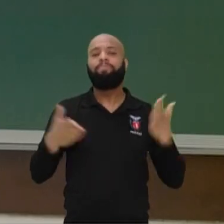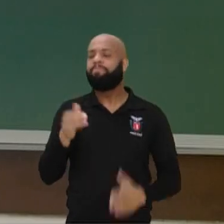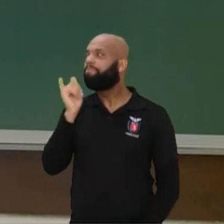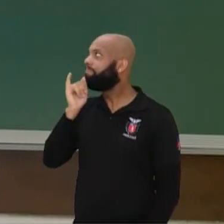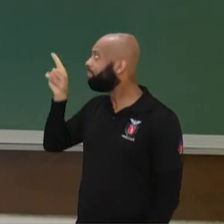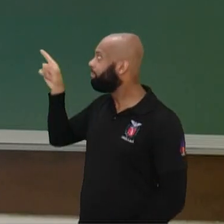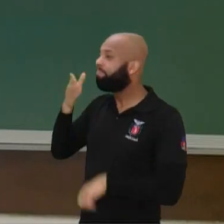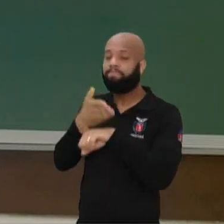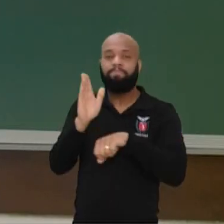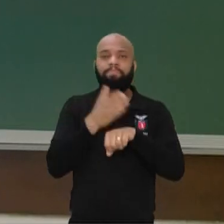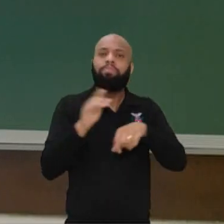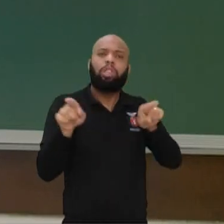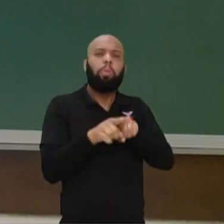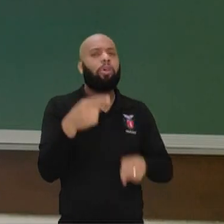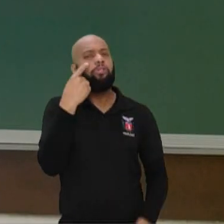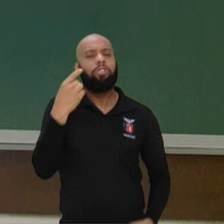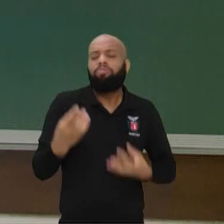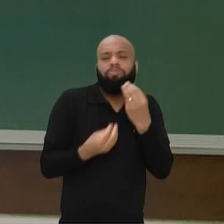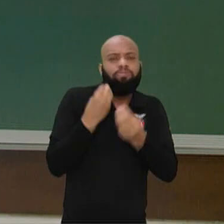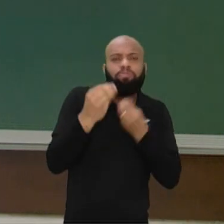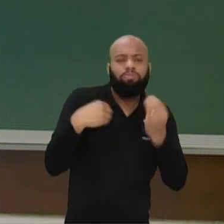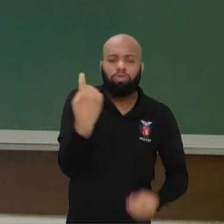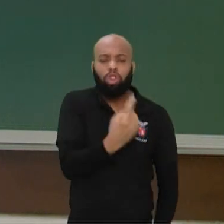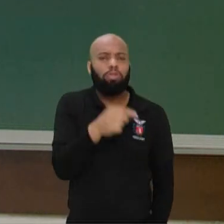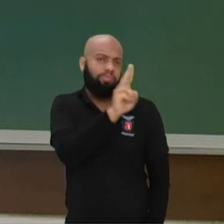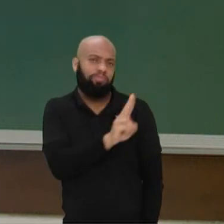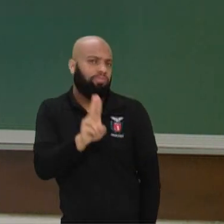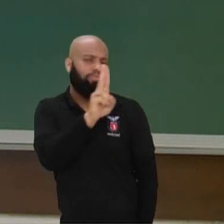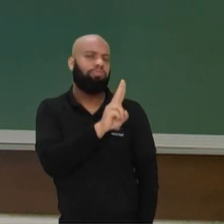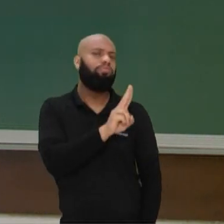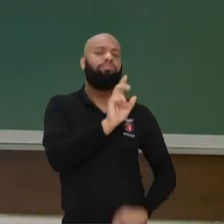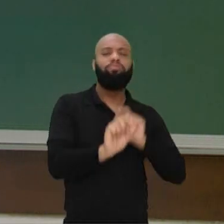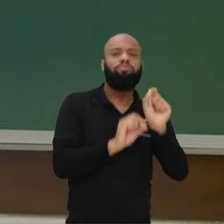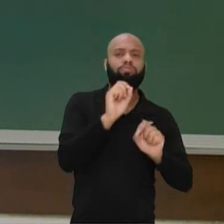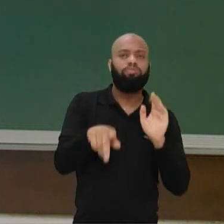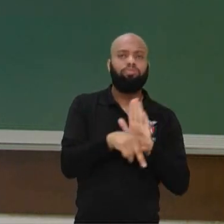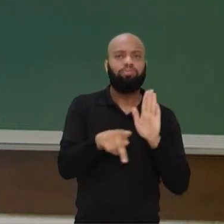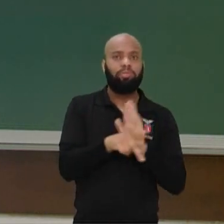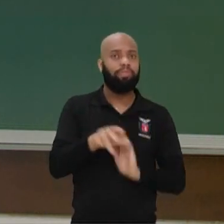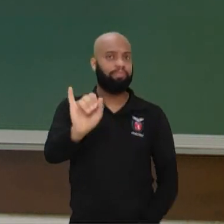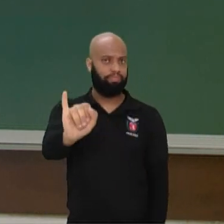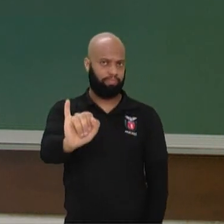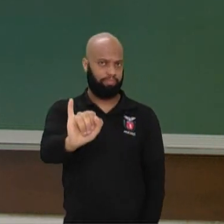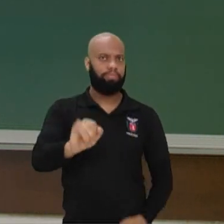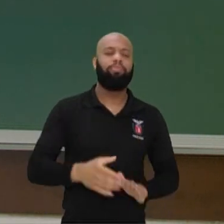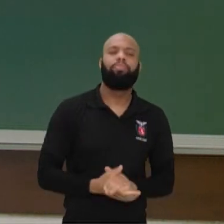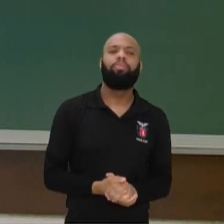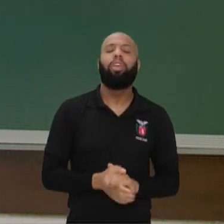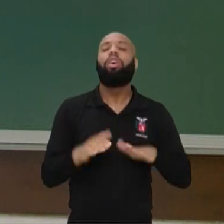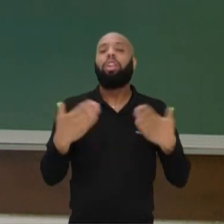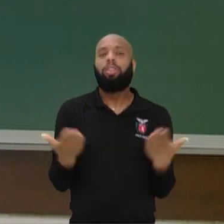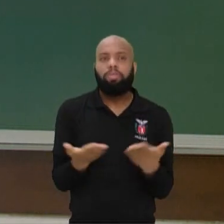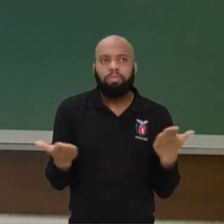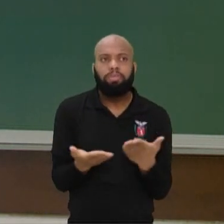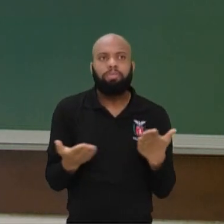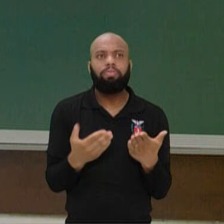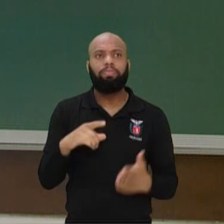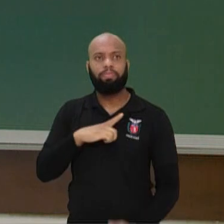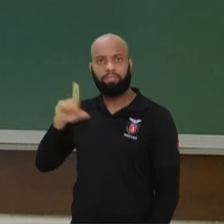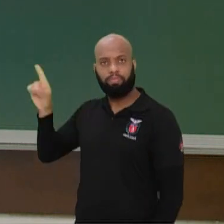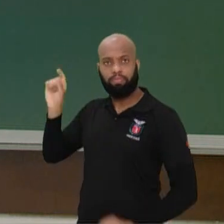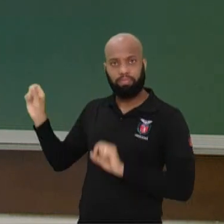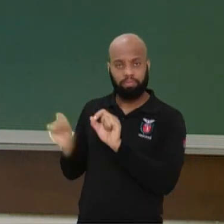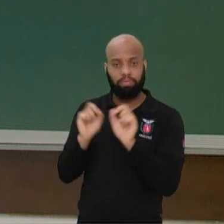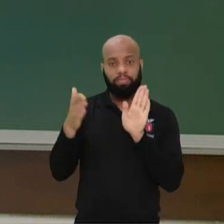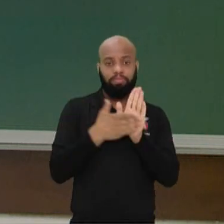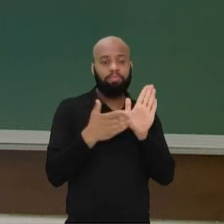para praticar e ver como que a gente aplica essa unidade imaginária. Então, aqui no exemplo 1, nós temos a proposta